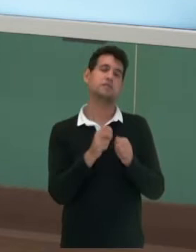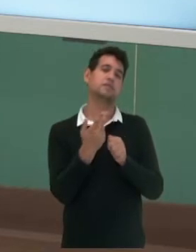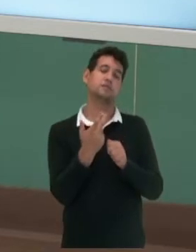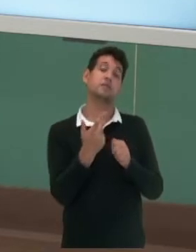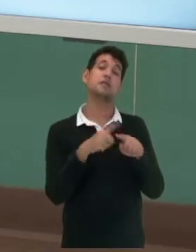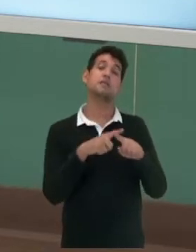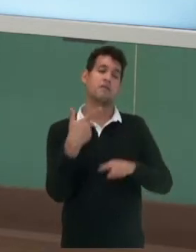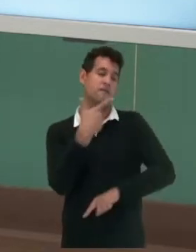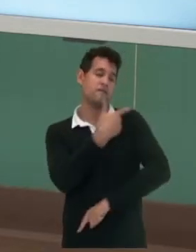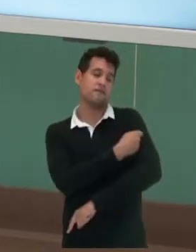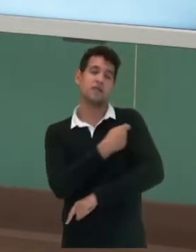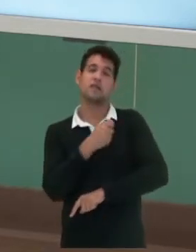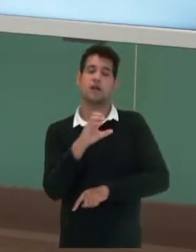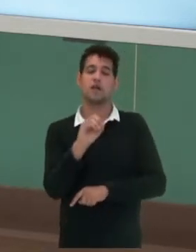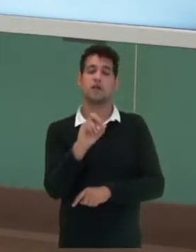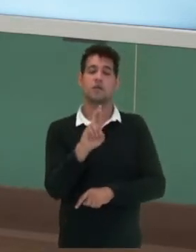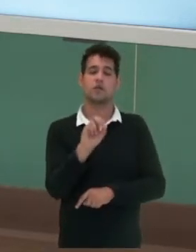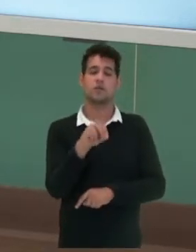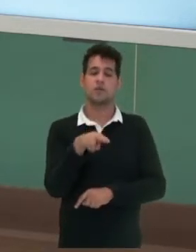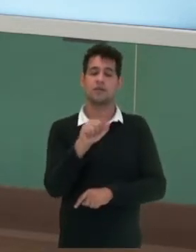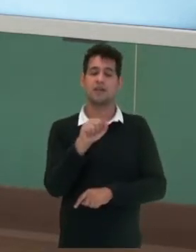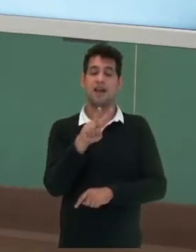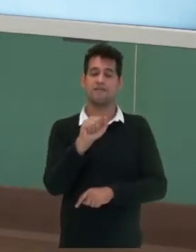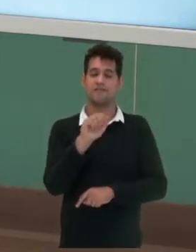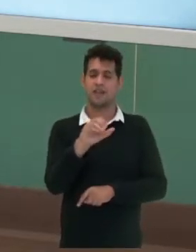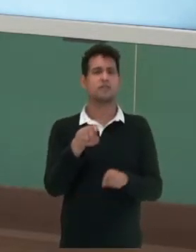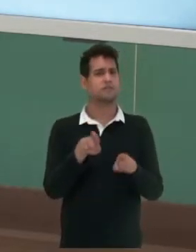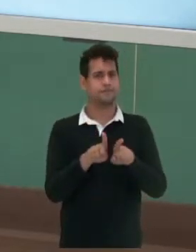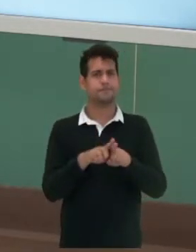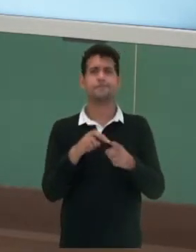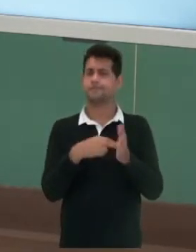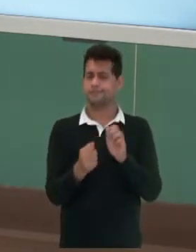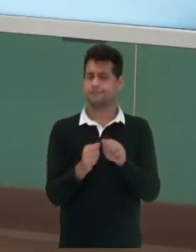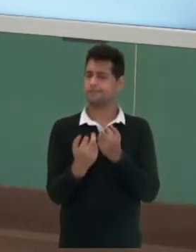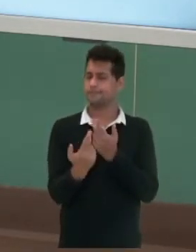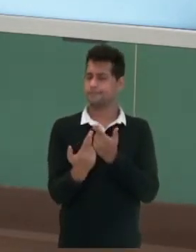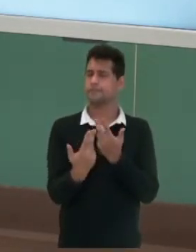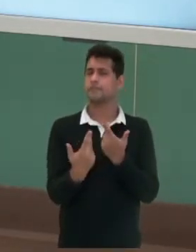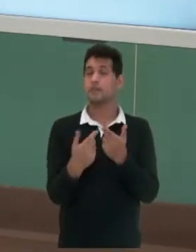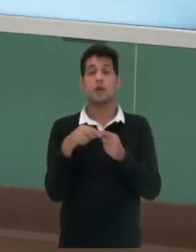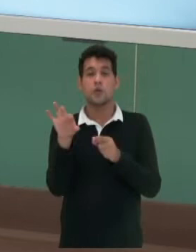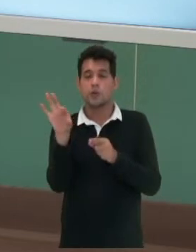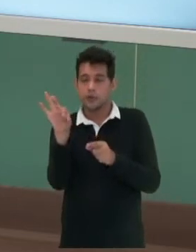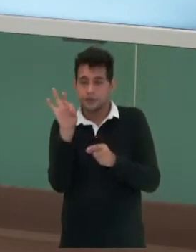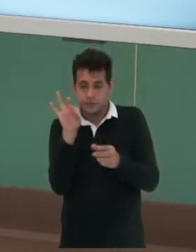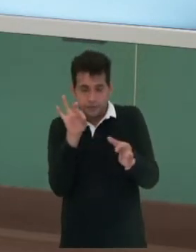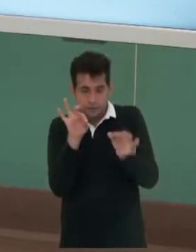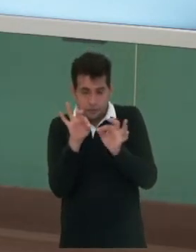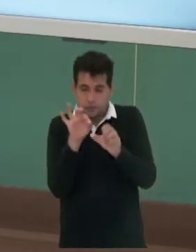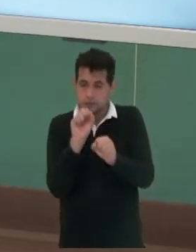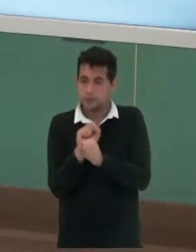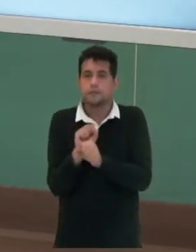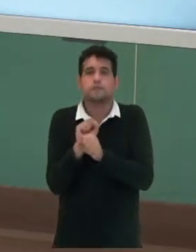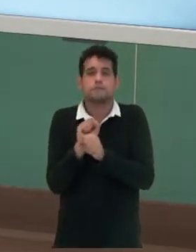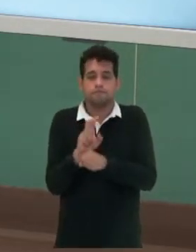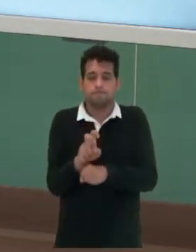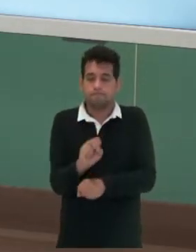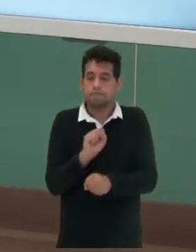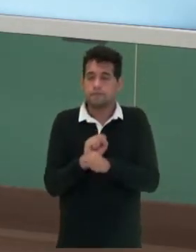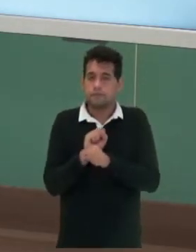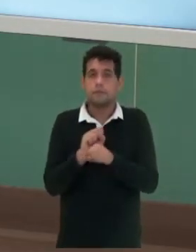e a vacina Coronavac contra a Covid é dessa forma. Então, eles pegam o vírus e inativam esse vírus. E